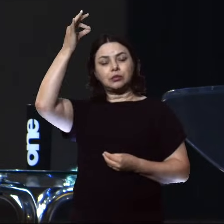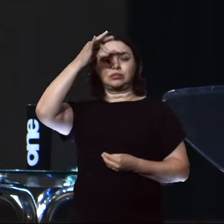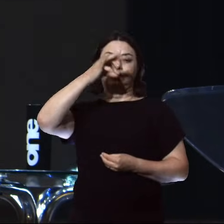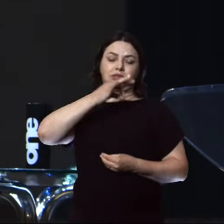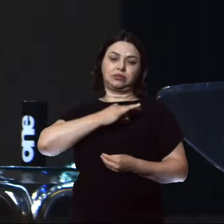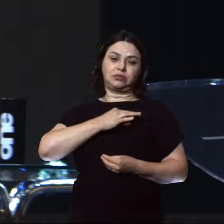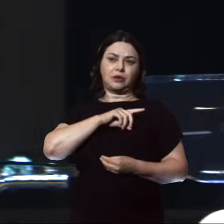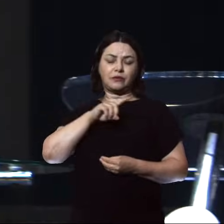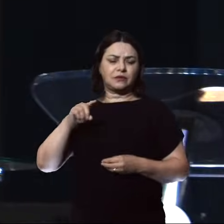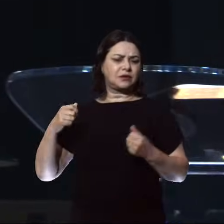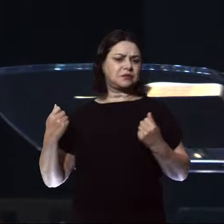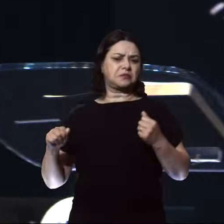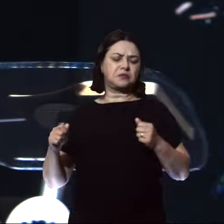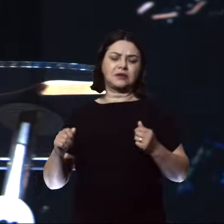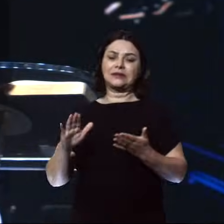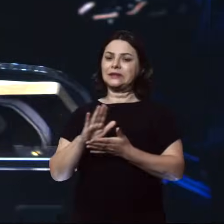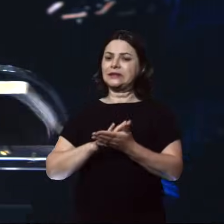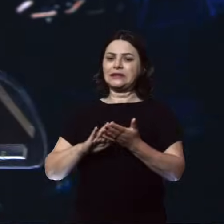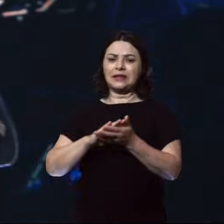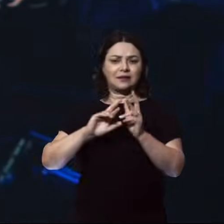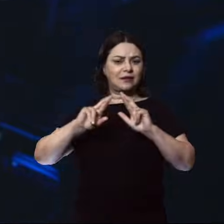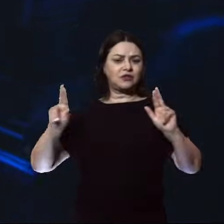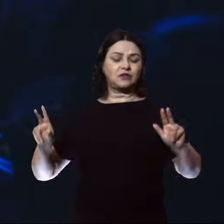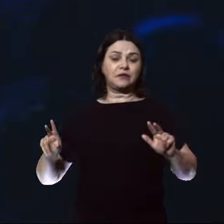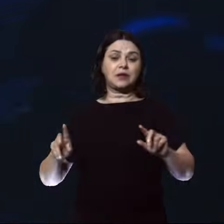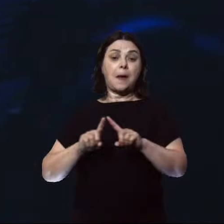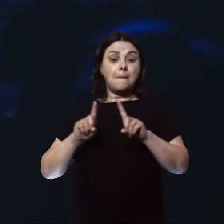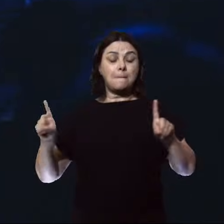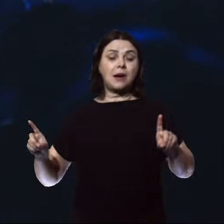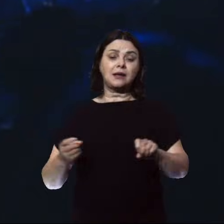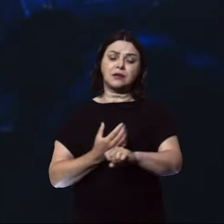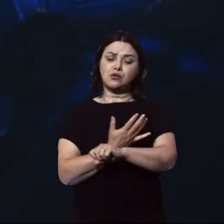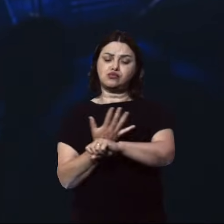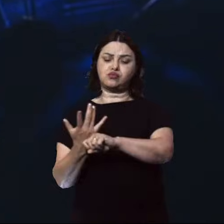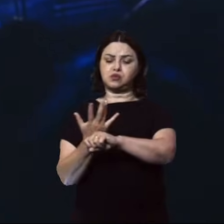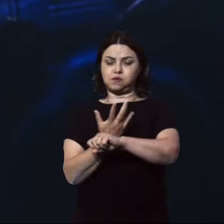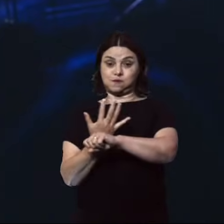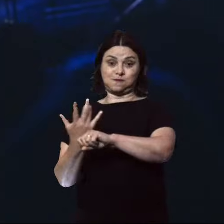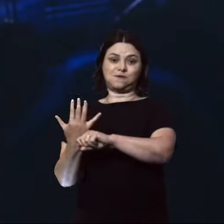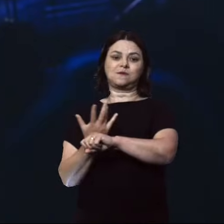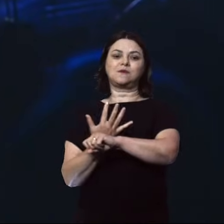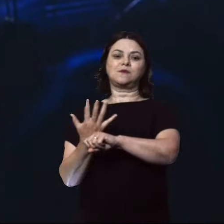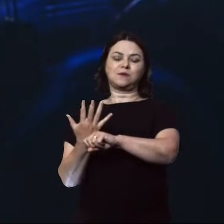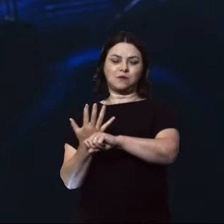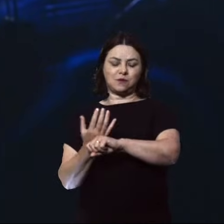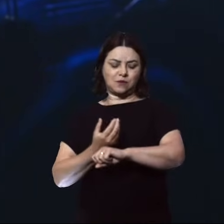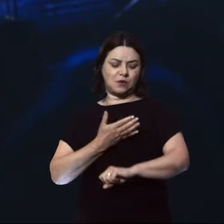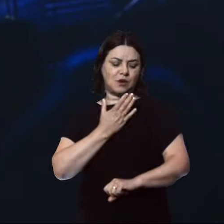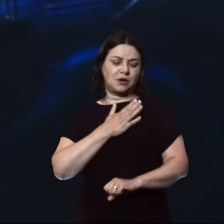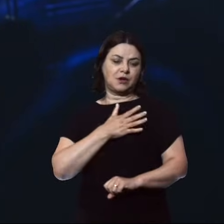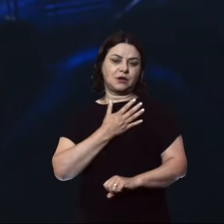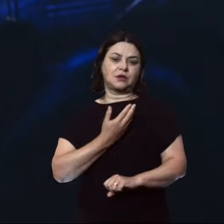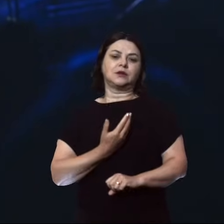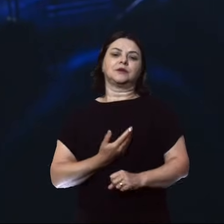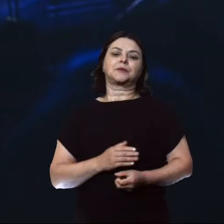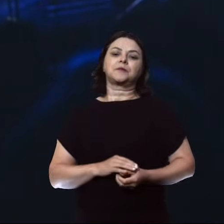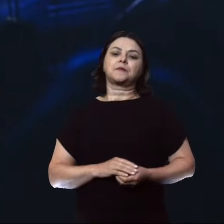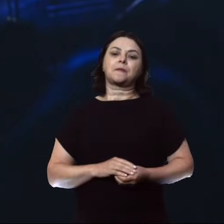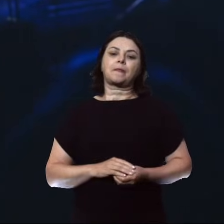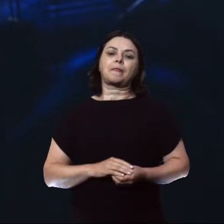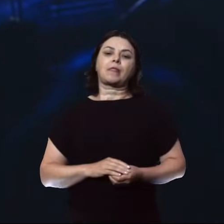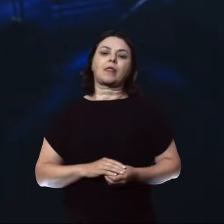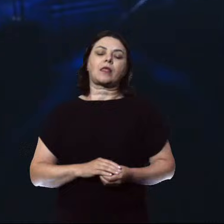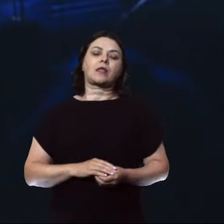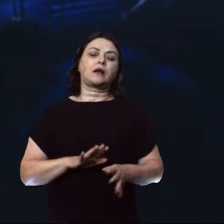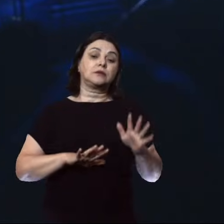diferente disso, mas reavive a chama que arde dentro do seu coração. Talvez exista um fogo